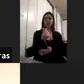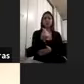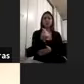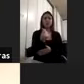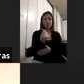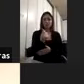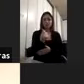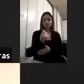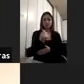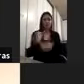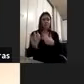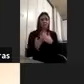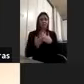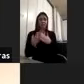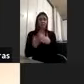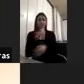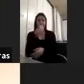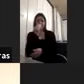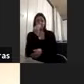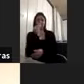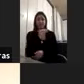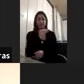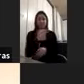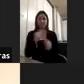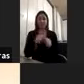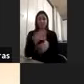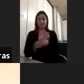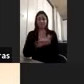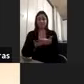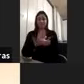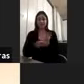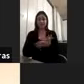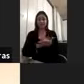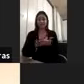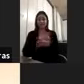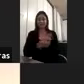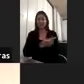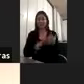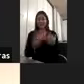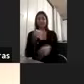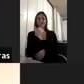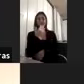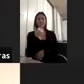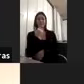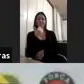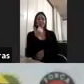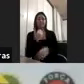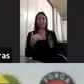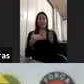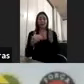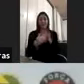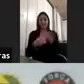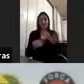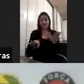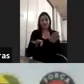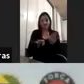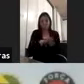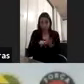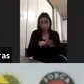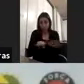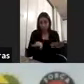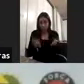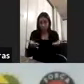Gilson. A empresa não estava nem aí. Até hoje, essas pessoas não receberam. Tipo assim, a empresa abandonou essas